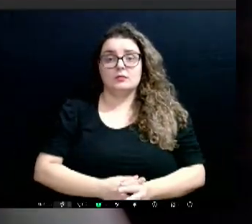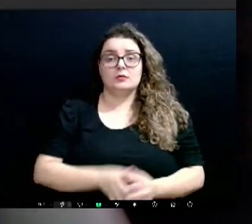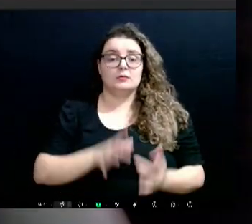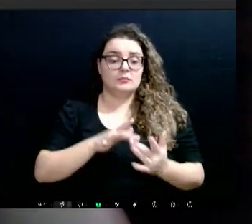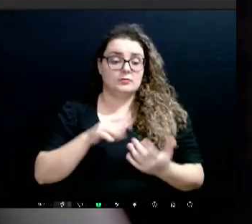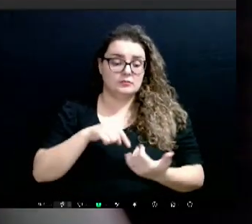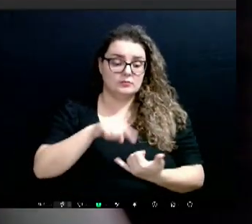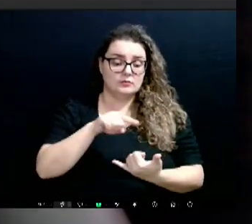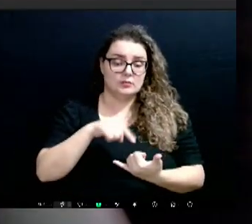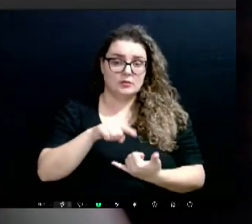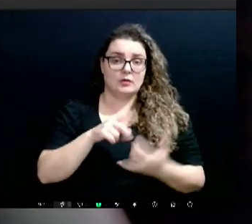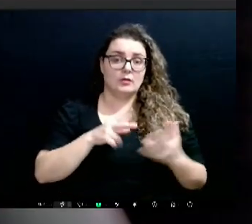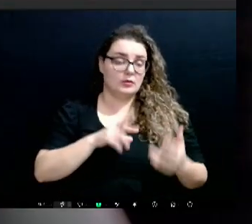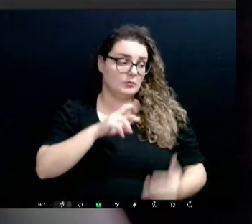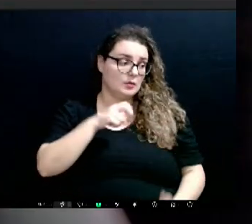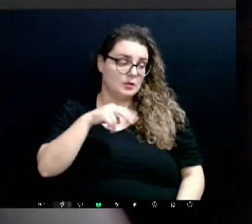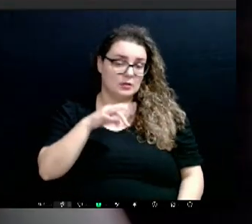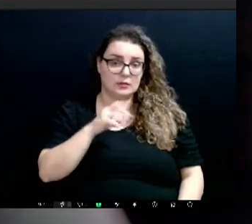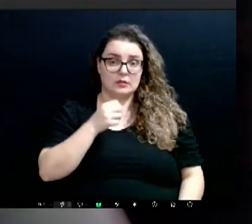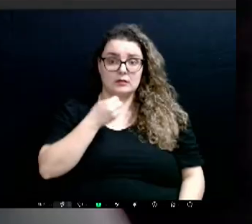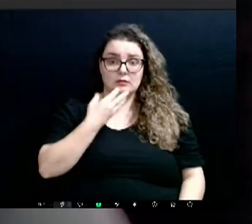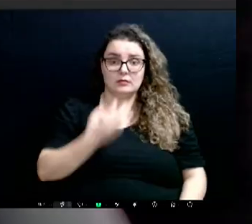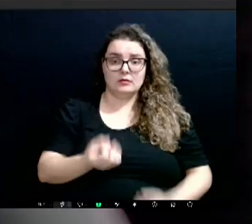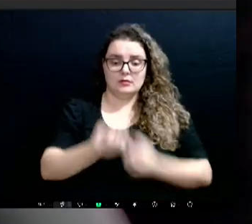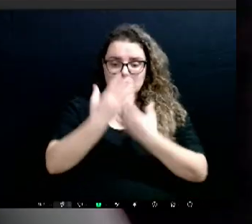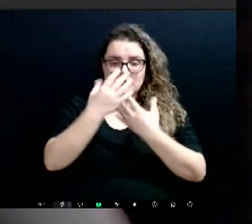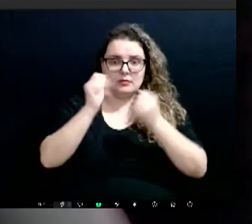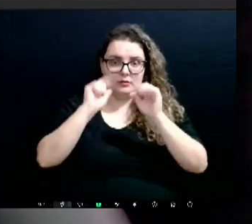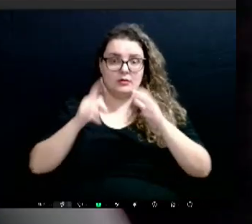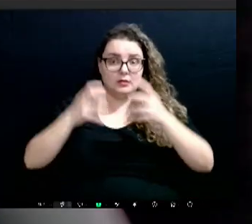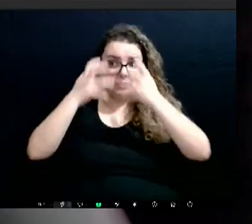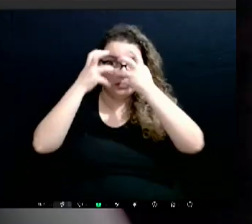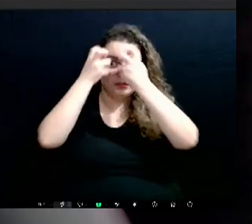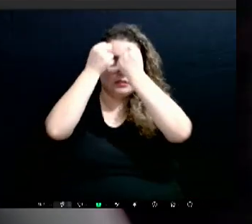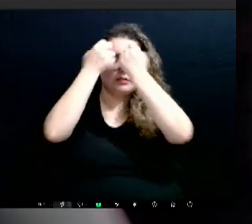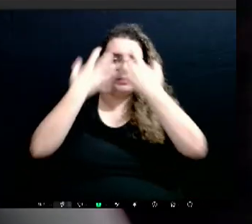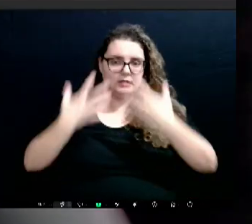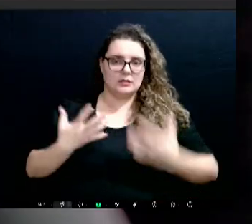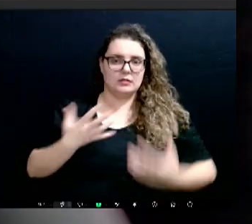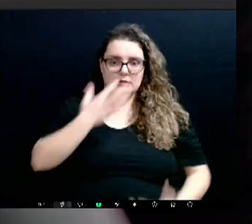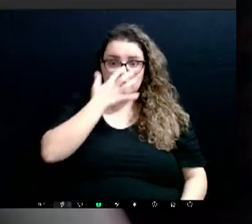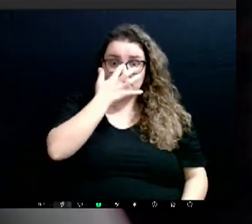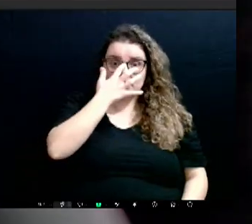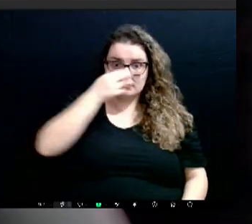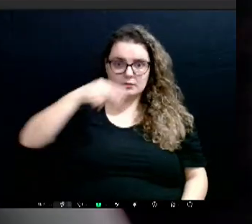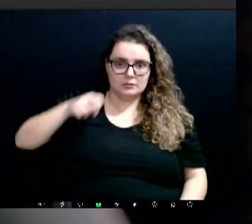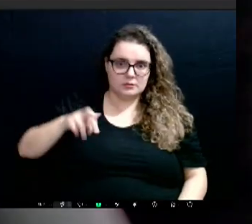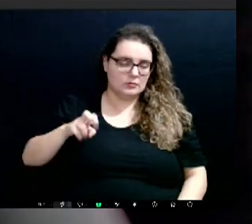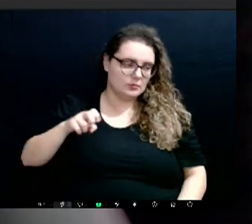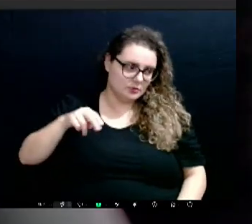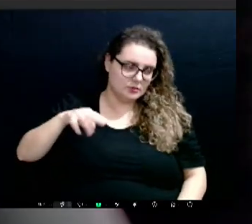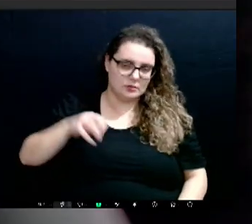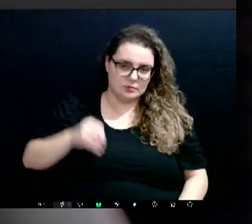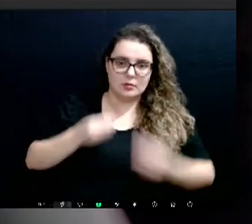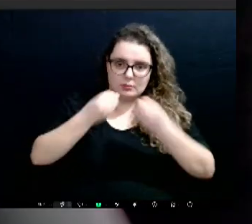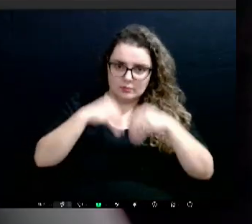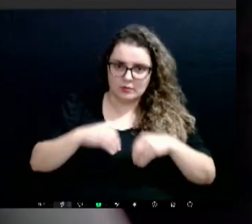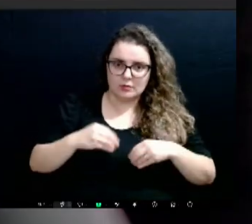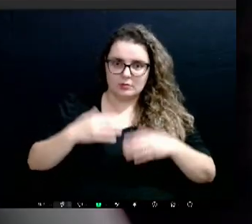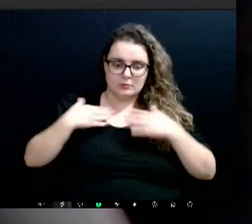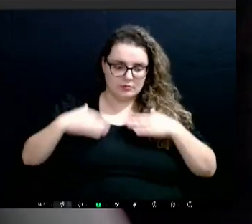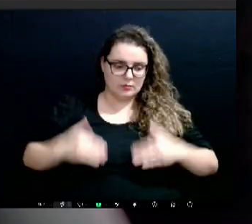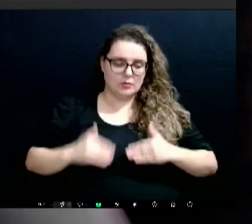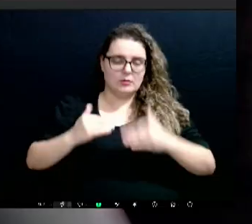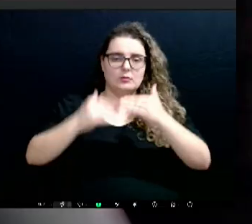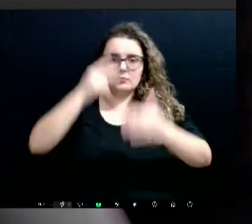tinha falado, que essa luz que entra, ela queima, né? Os neurônios, ela prejudica e muito dentro do próprio desenvolvimento, isso